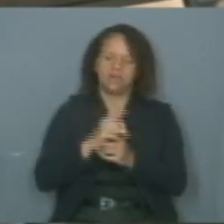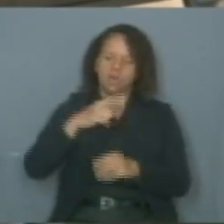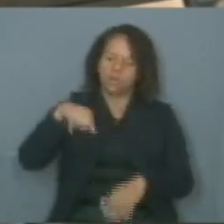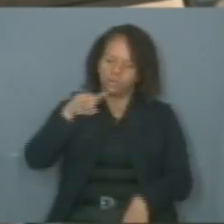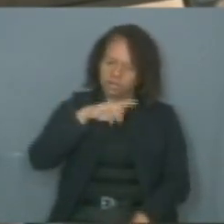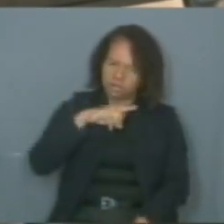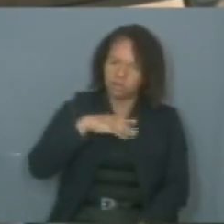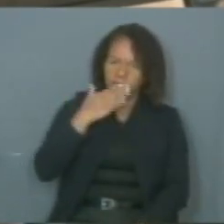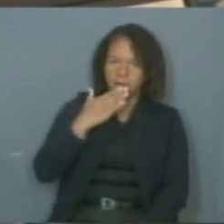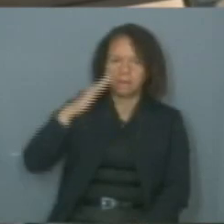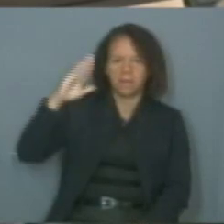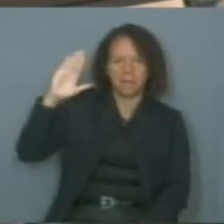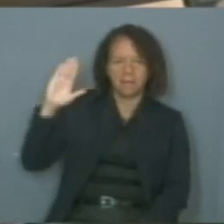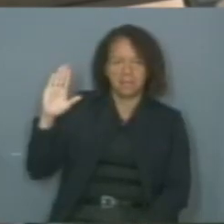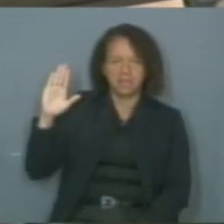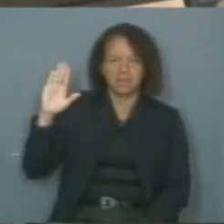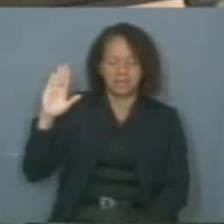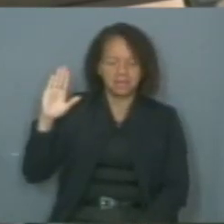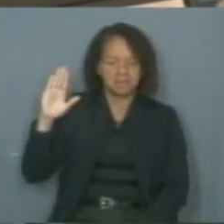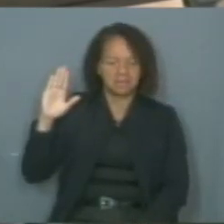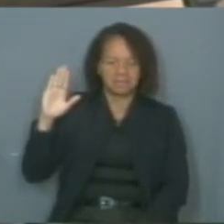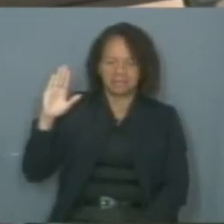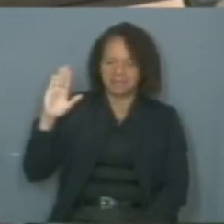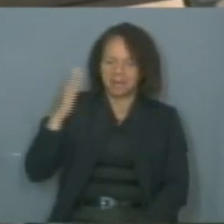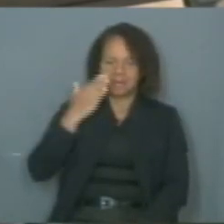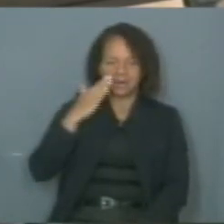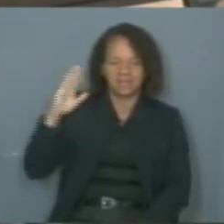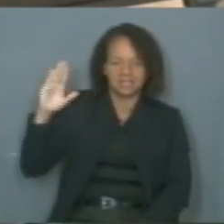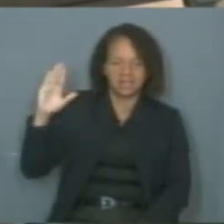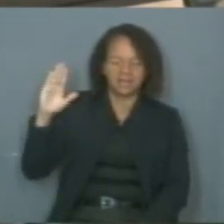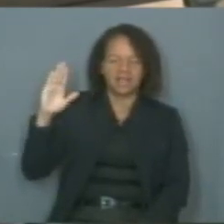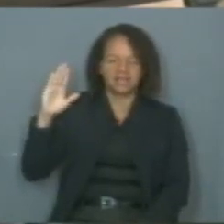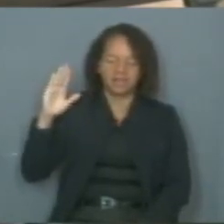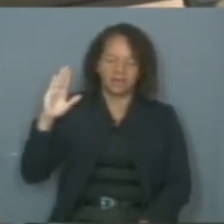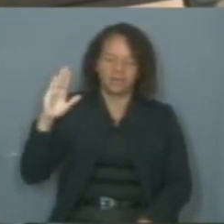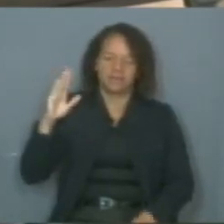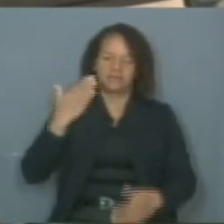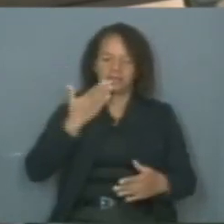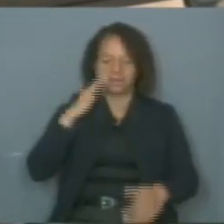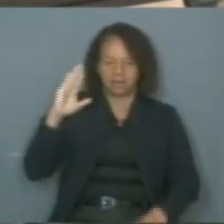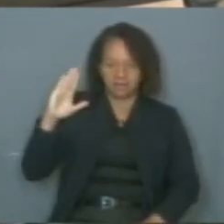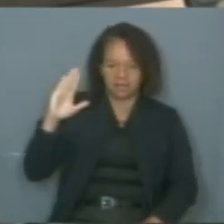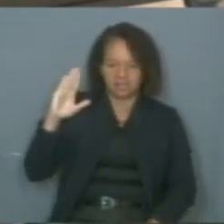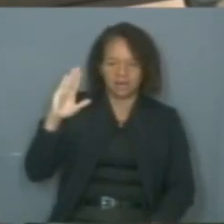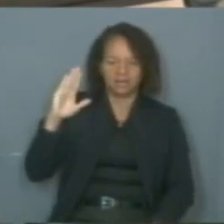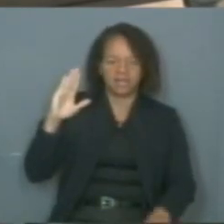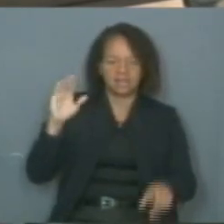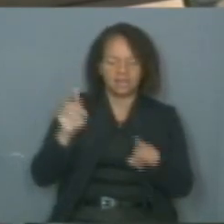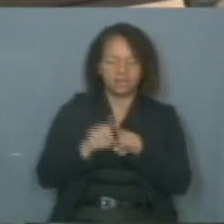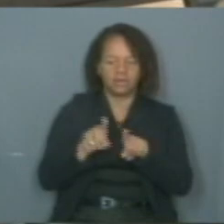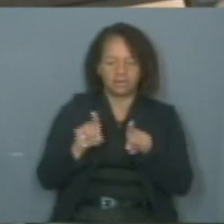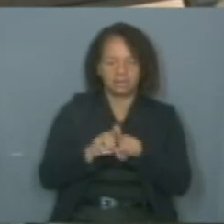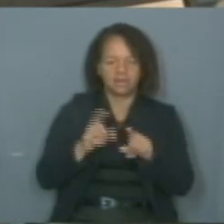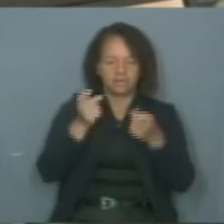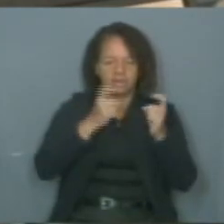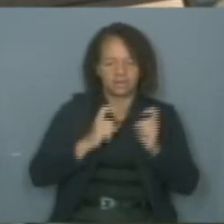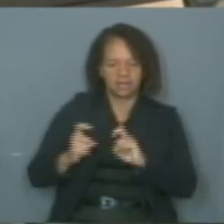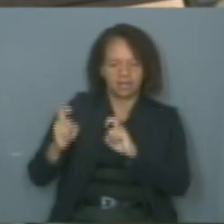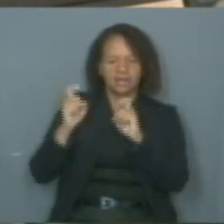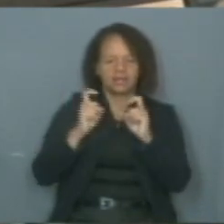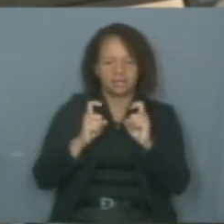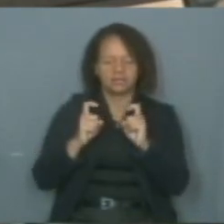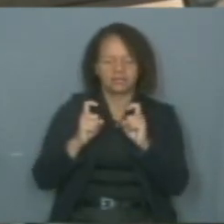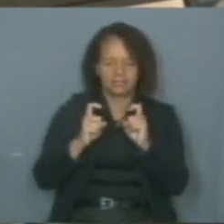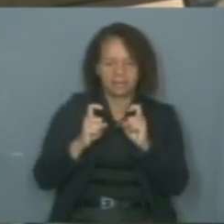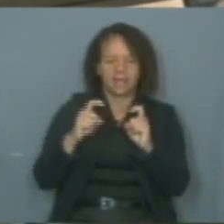tinha compromisso com os moradores, quando a gente tinha compromisso com pessoas em situações de rua. E o que a gente precisa discutir nesse